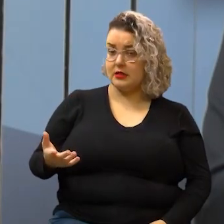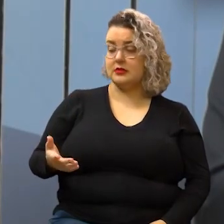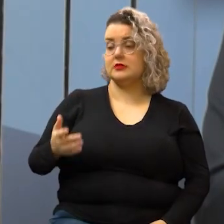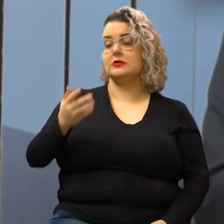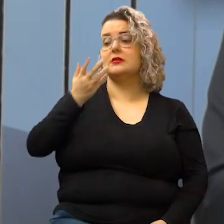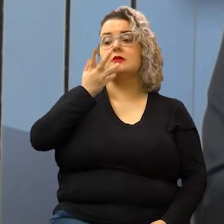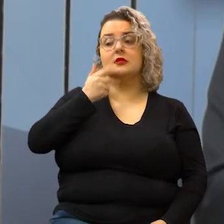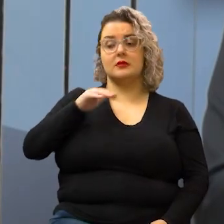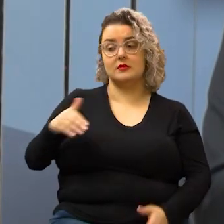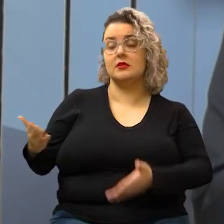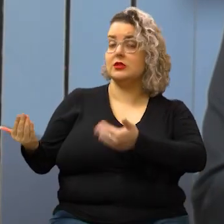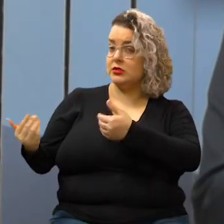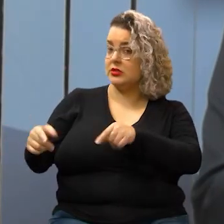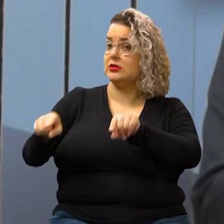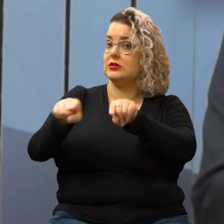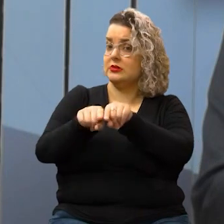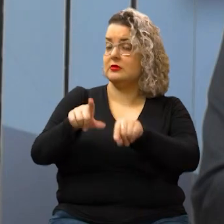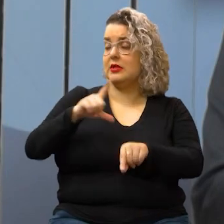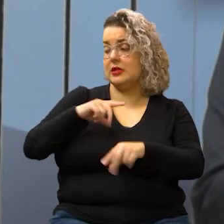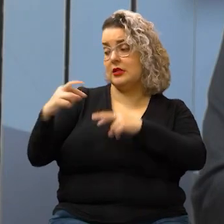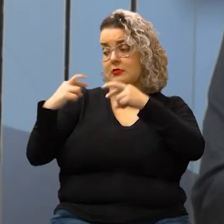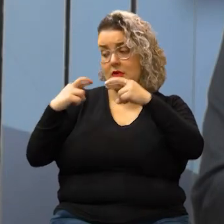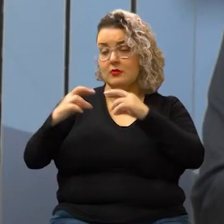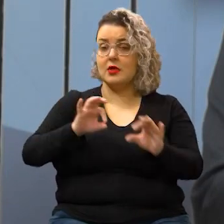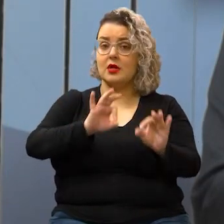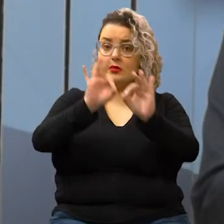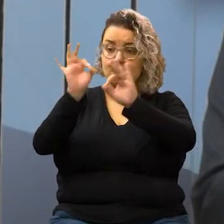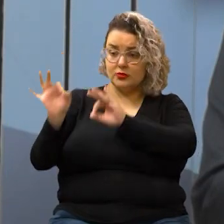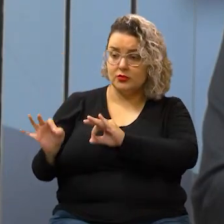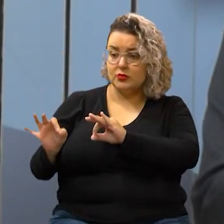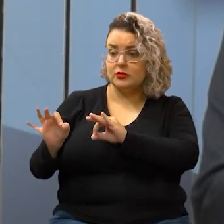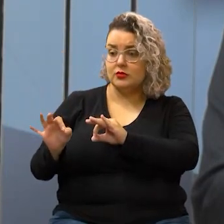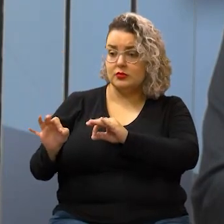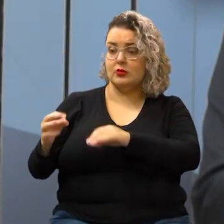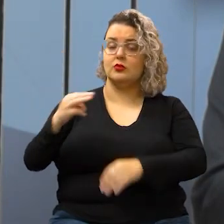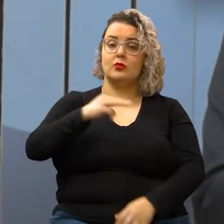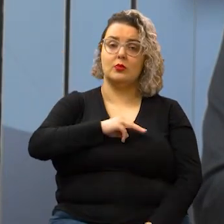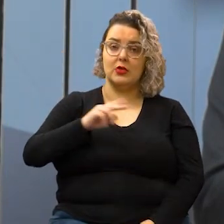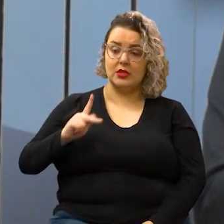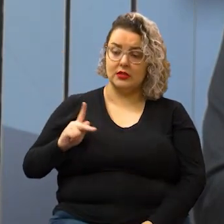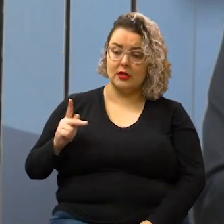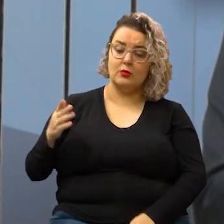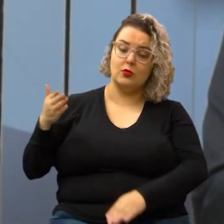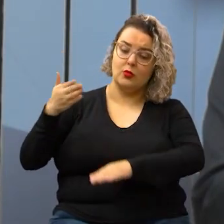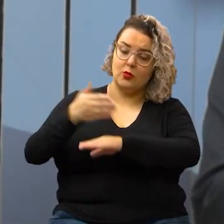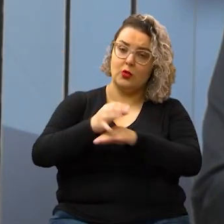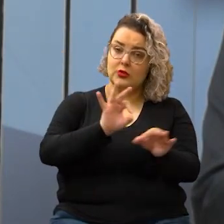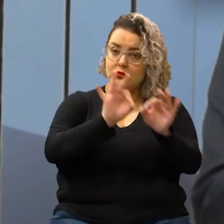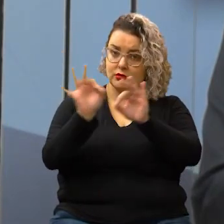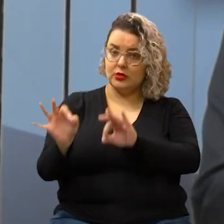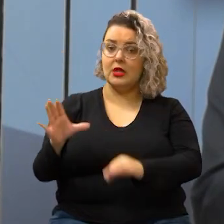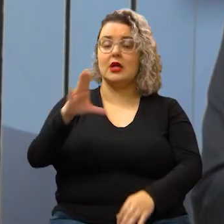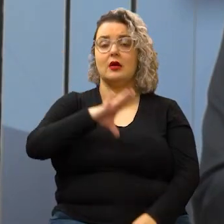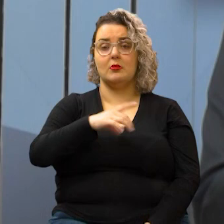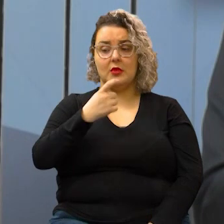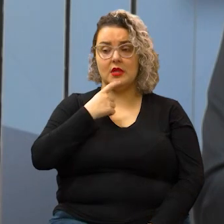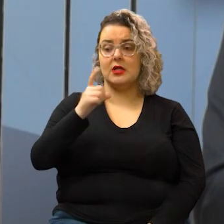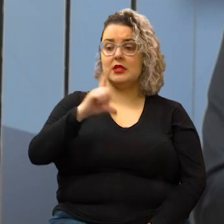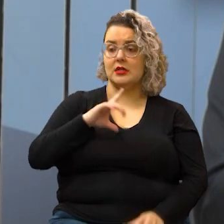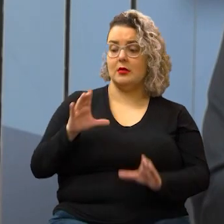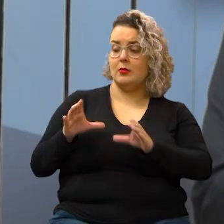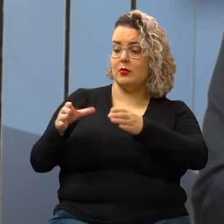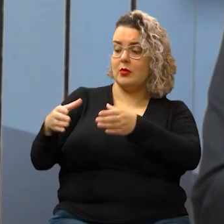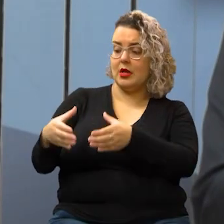Juventude, onde há também uma fiscalização, acompanhamento por parte do Ministério Público. Tá? Então, em Campinas, nós temos uma